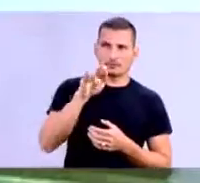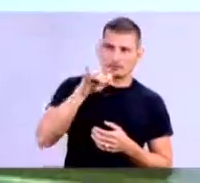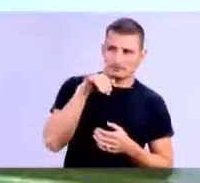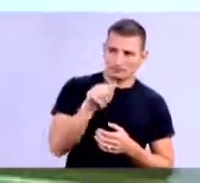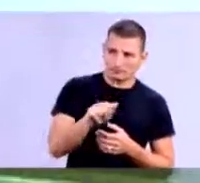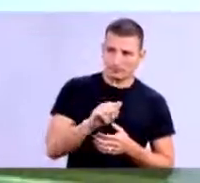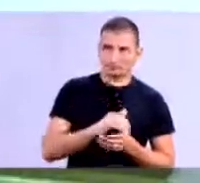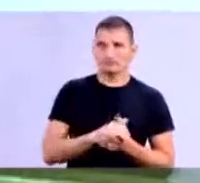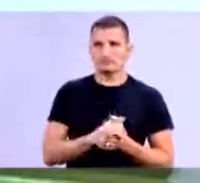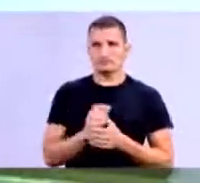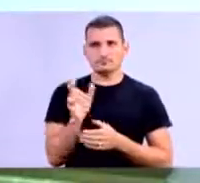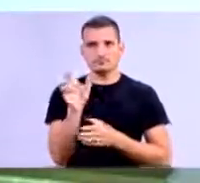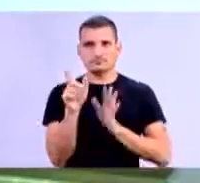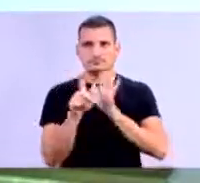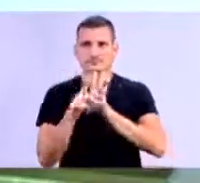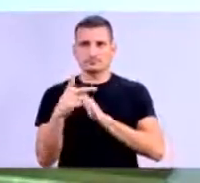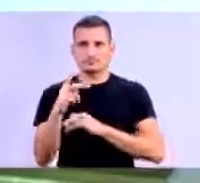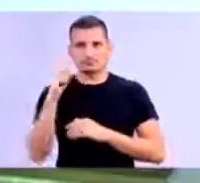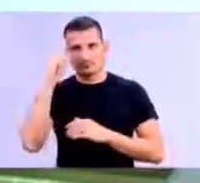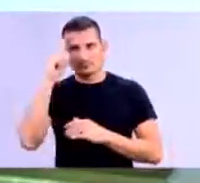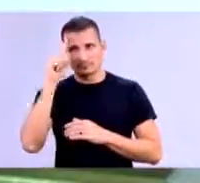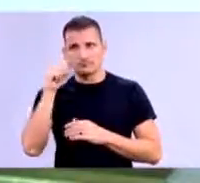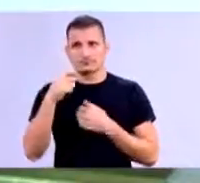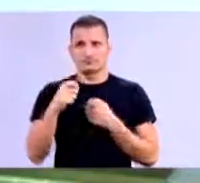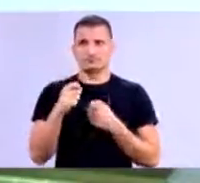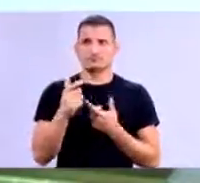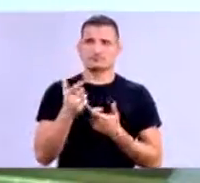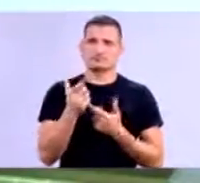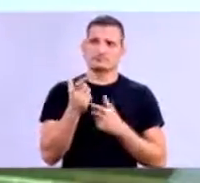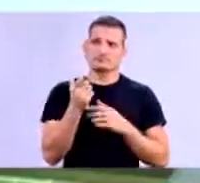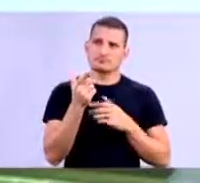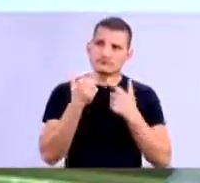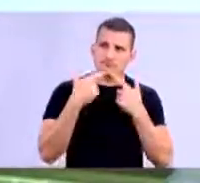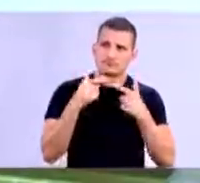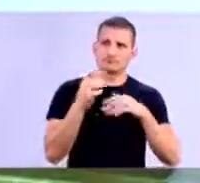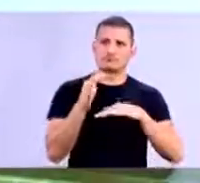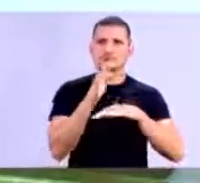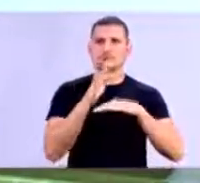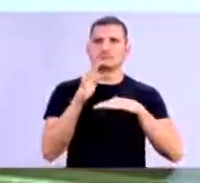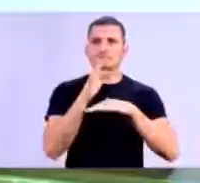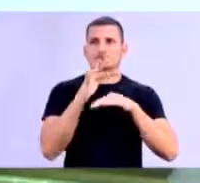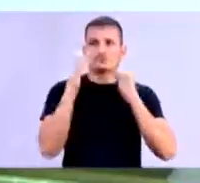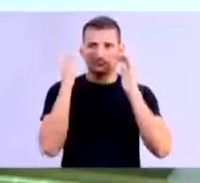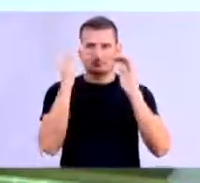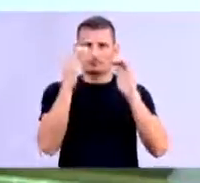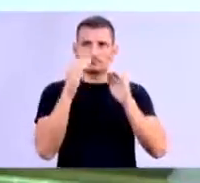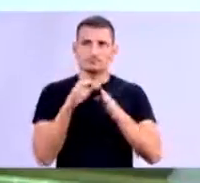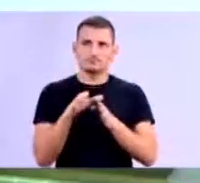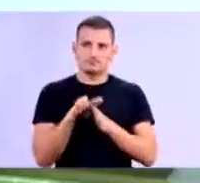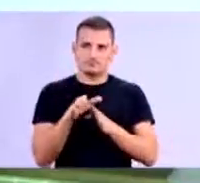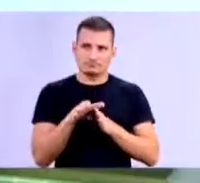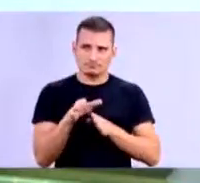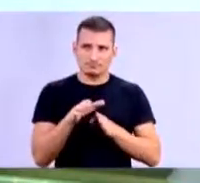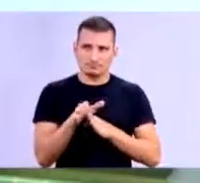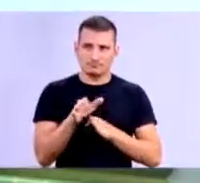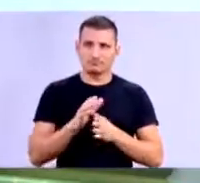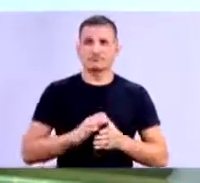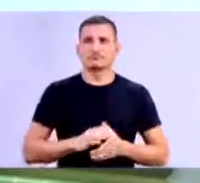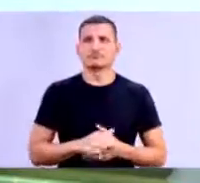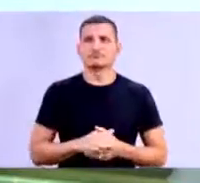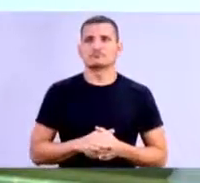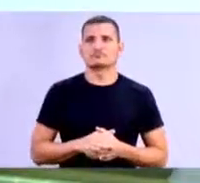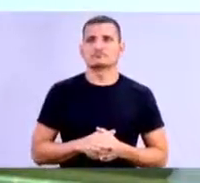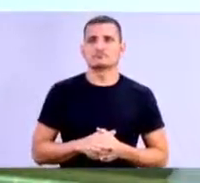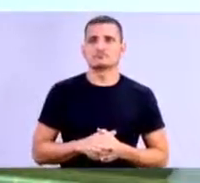expressões próprias do dia a dia. Você deve empregar uma linguagem formal e seguir essas dicas que nós passamos aqui. Tá